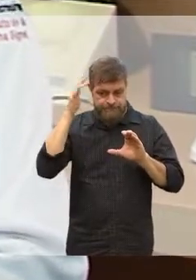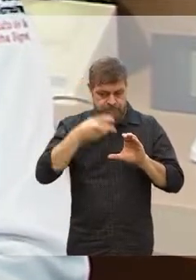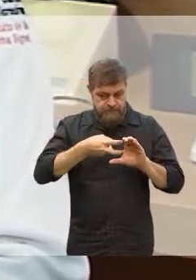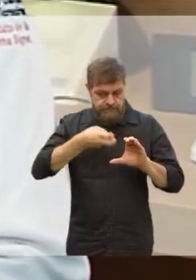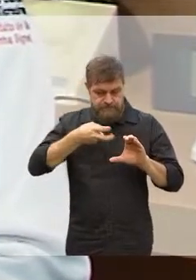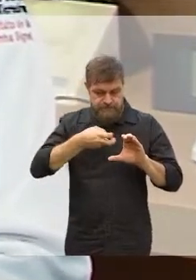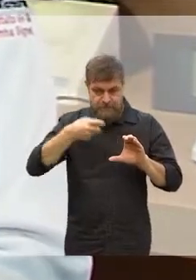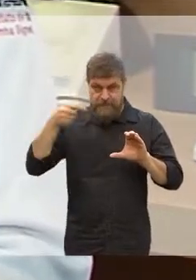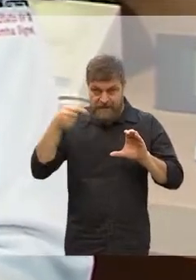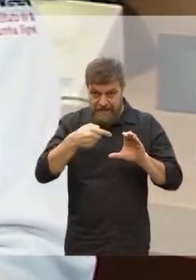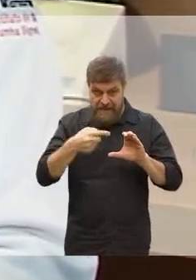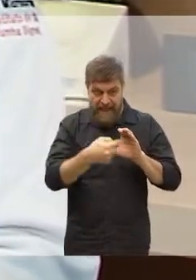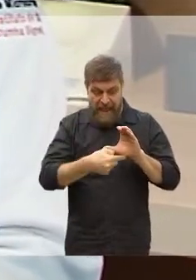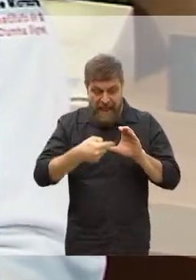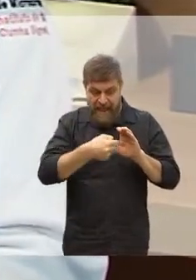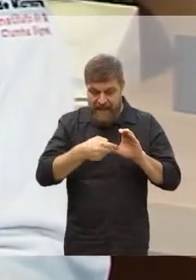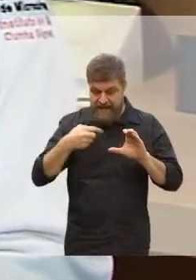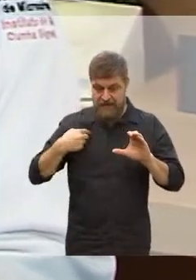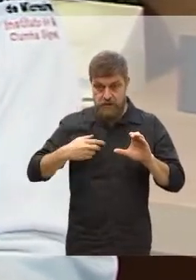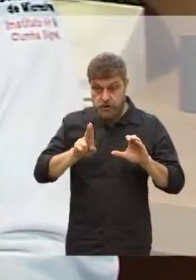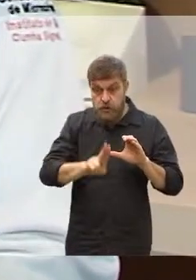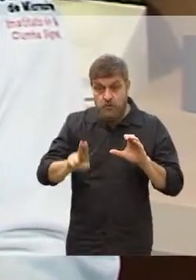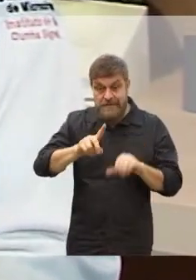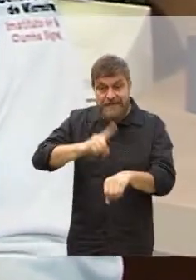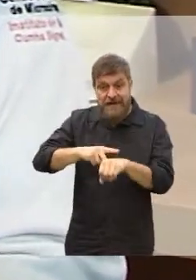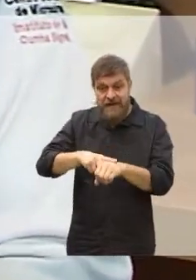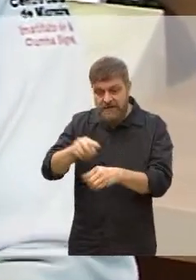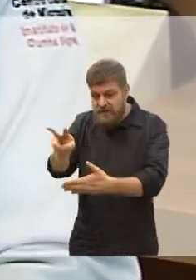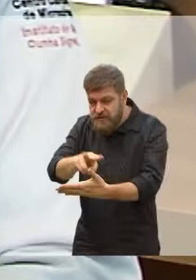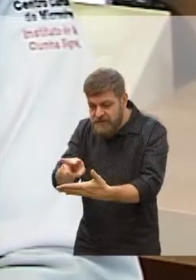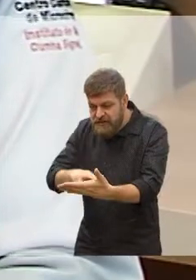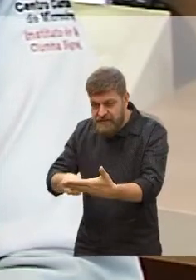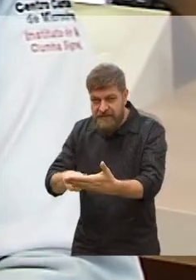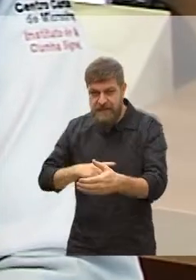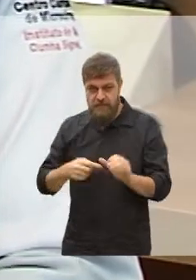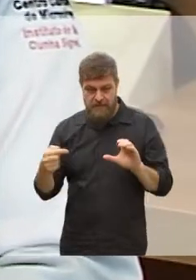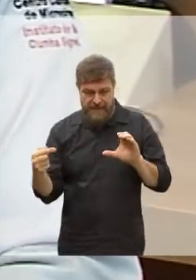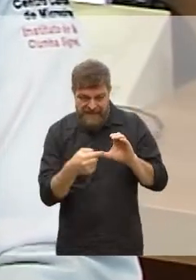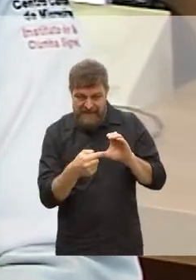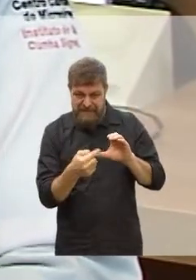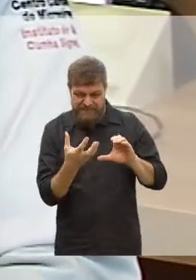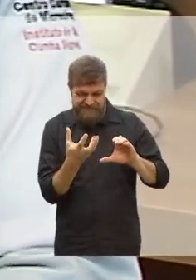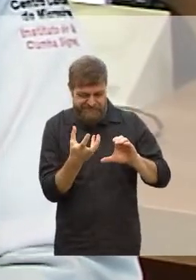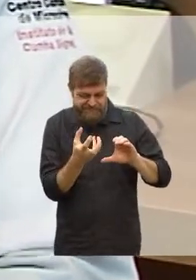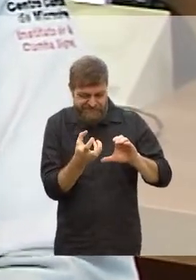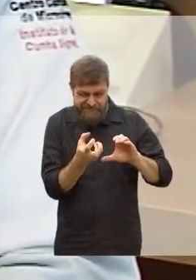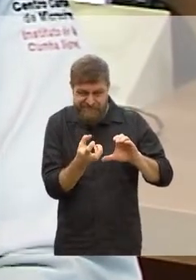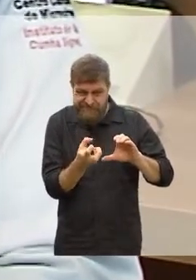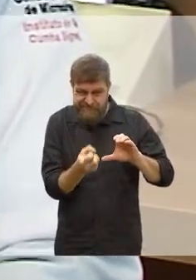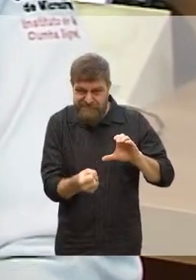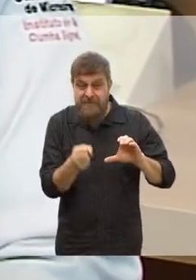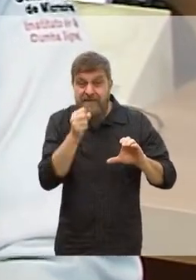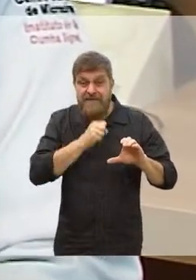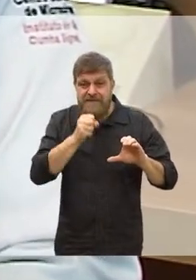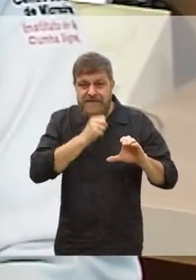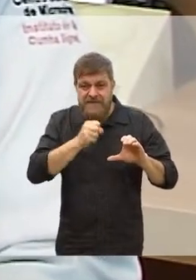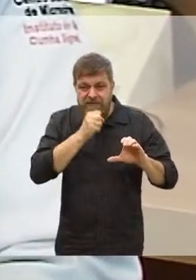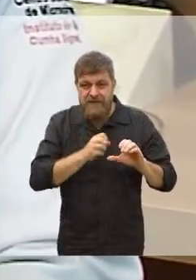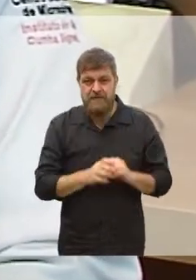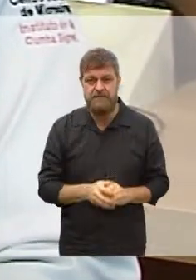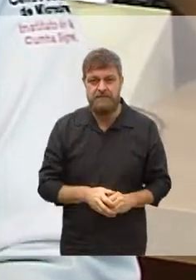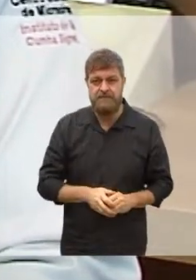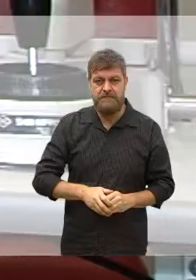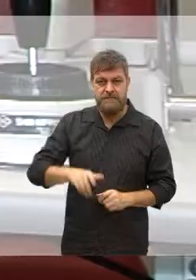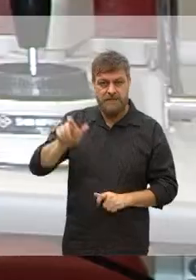usamos para ler. E aumenta a oxidação do tecido e, com isso, o envelhecimento precoce. Então, pessoas que